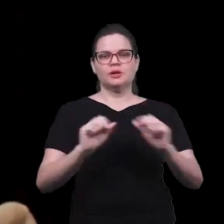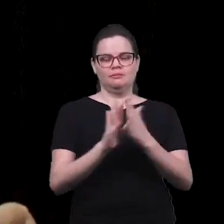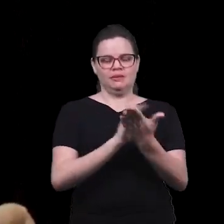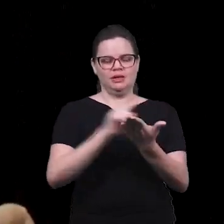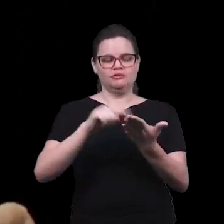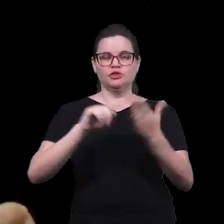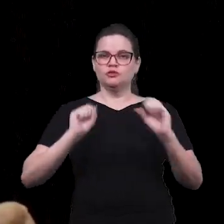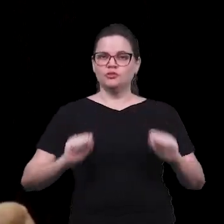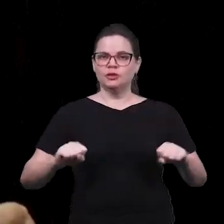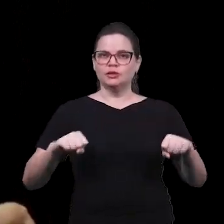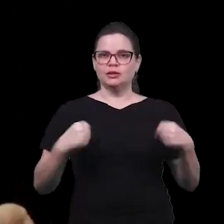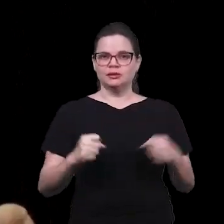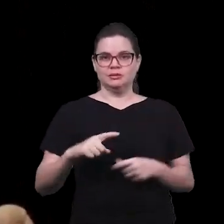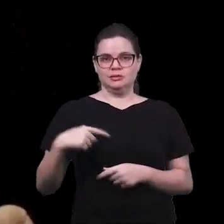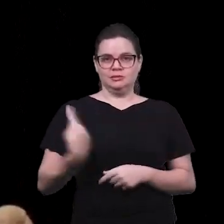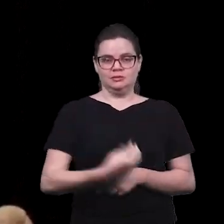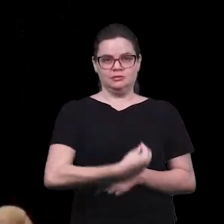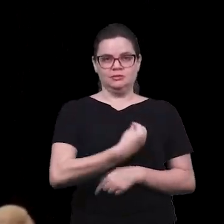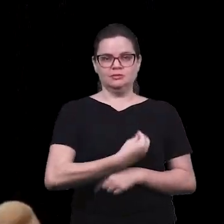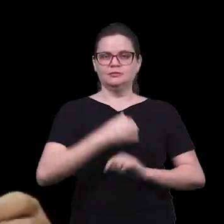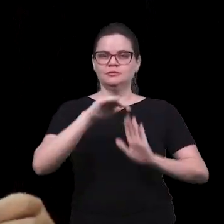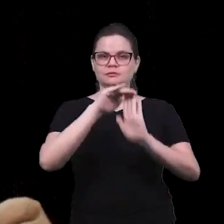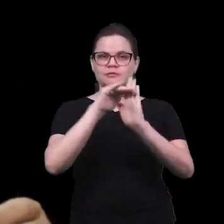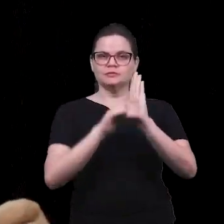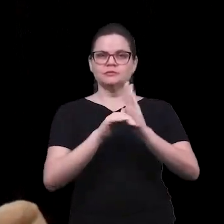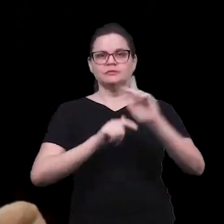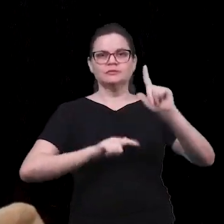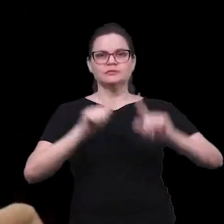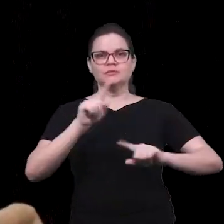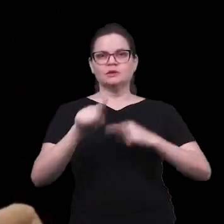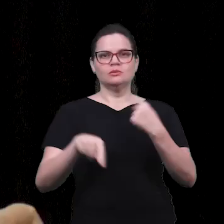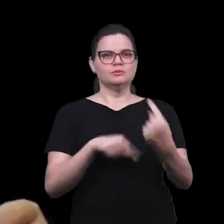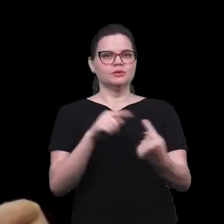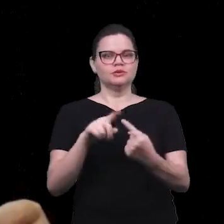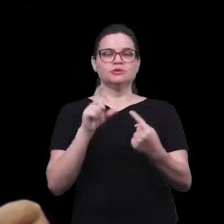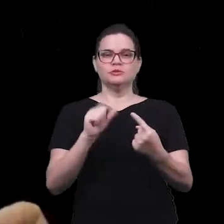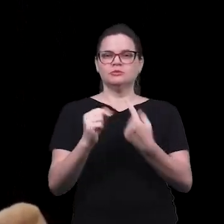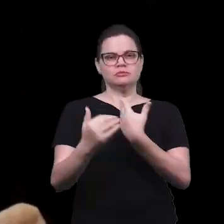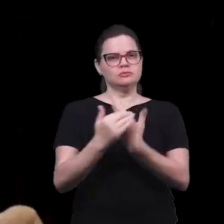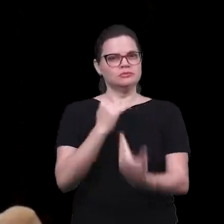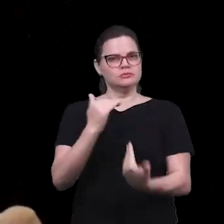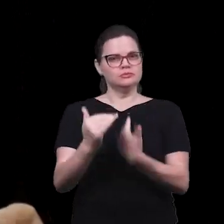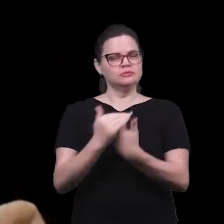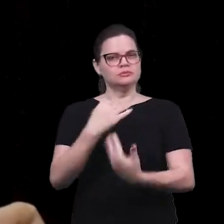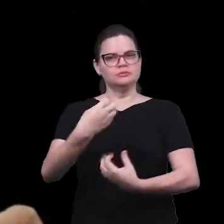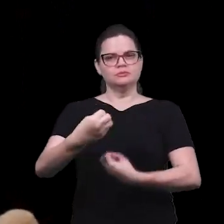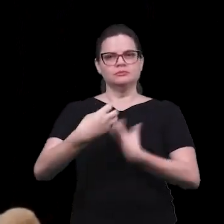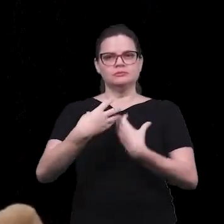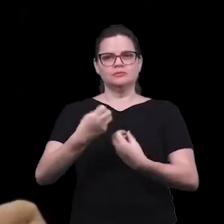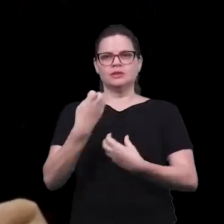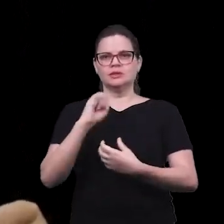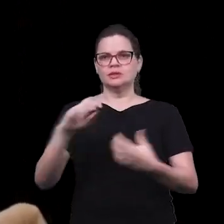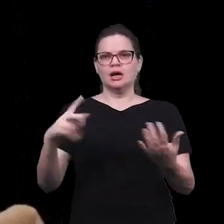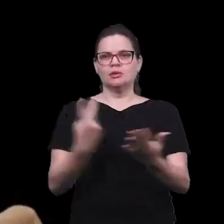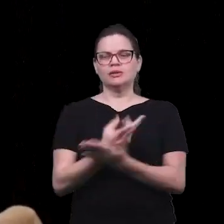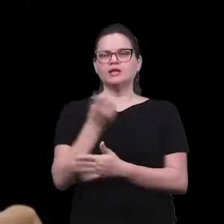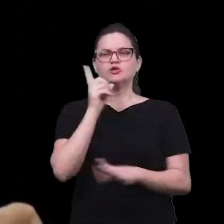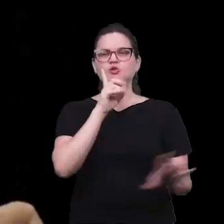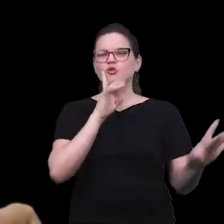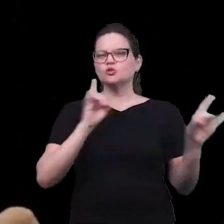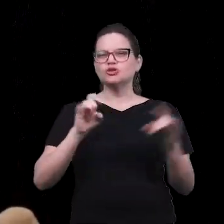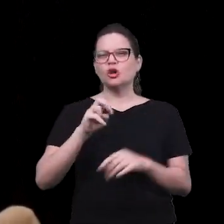Palavra de Deus, um programa que tem o intuito de nos instruir em situações do dia a